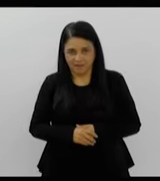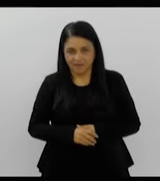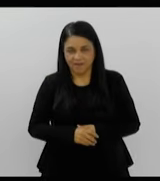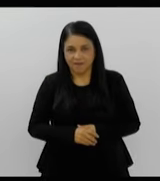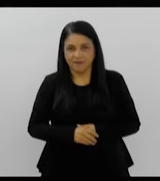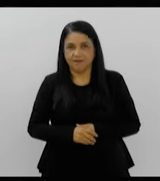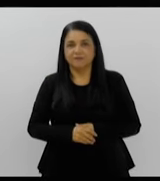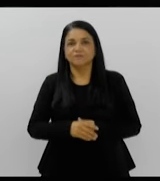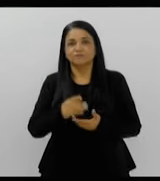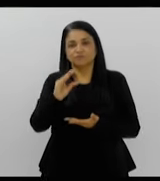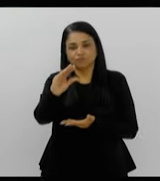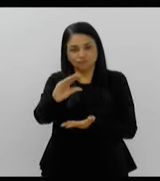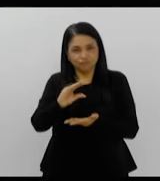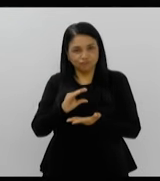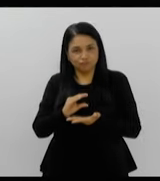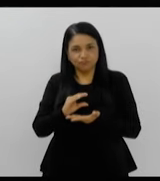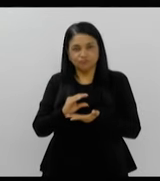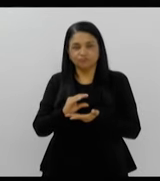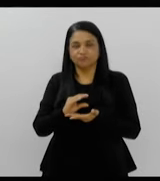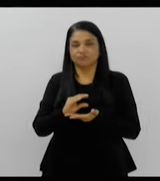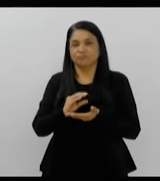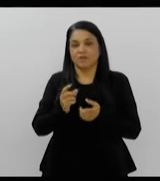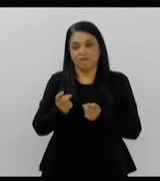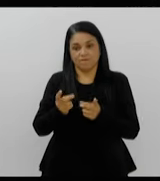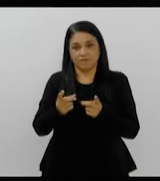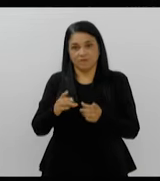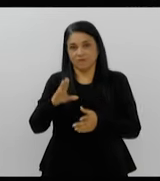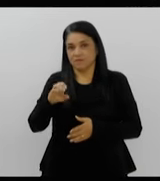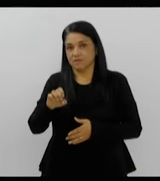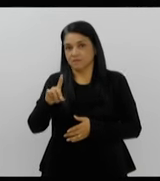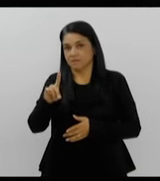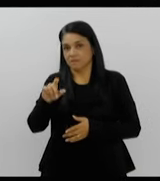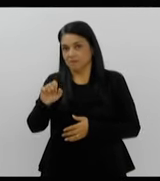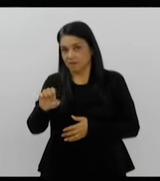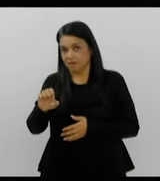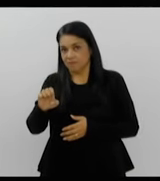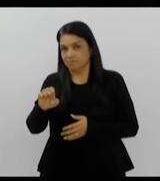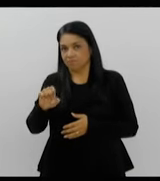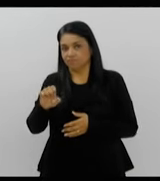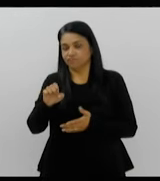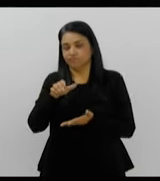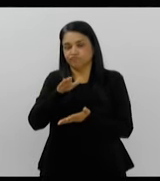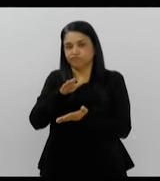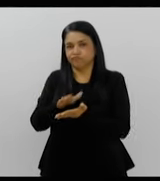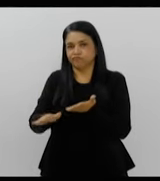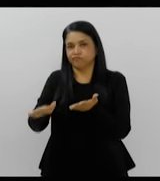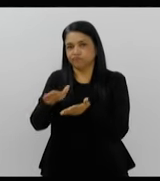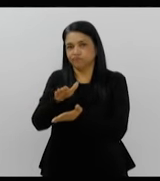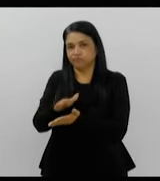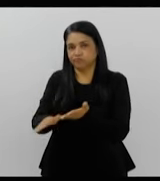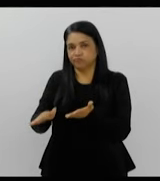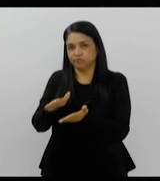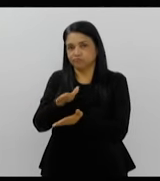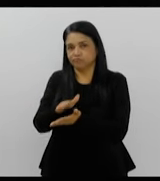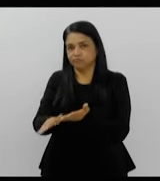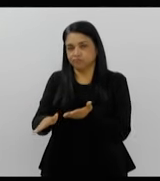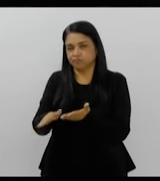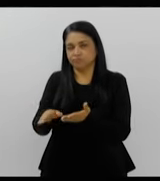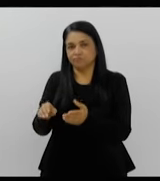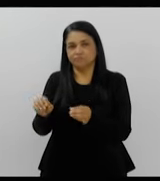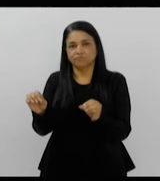o dinheiro da outorga, infelizmente, dilapidado, sem se fazer